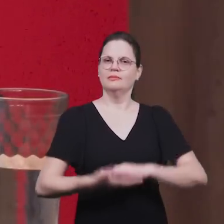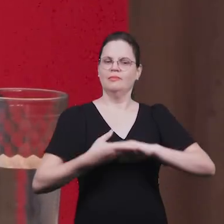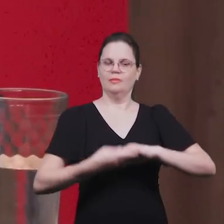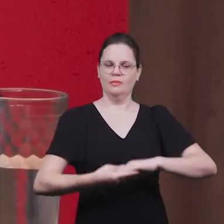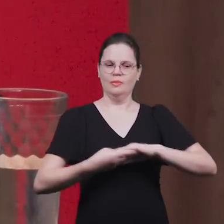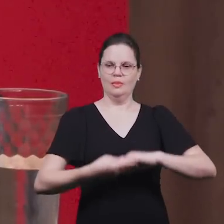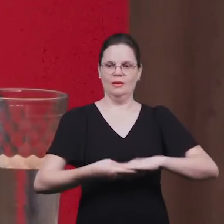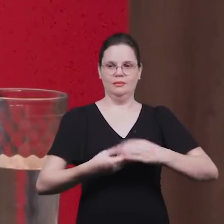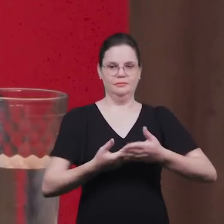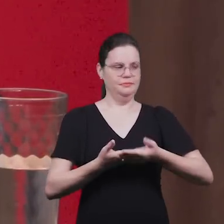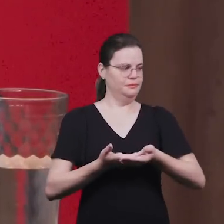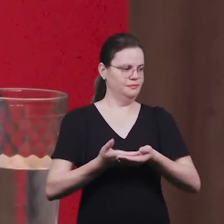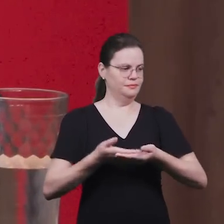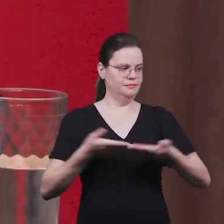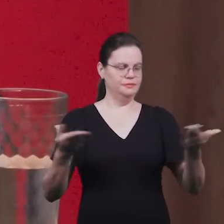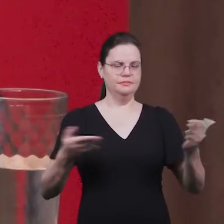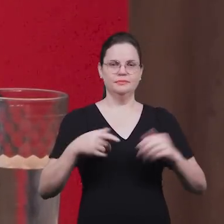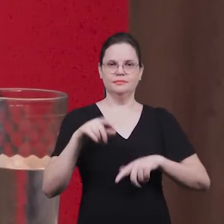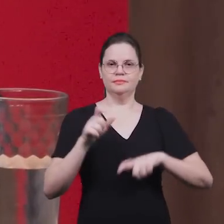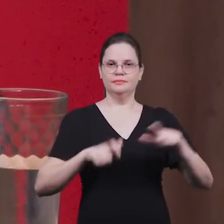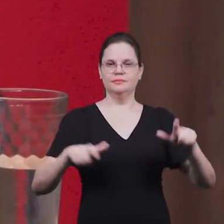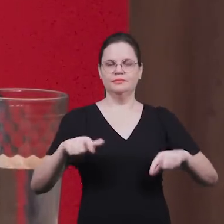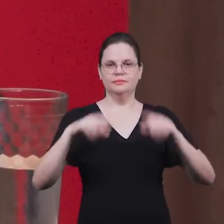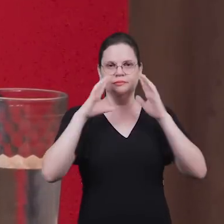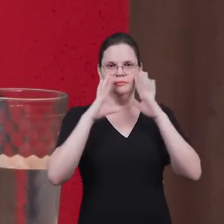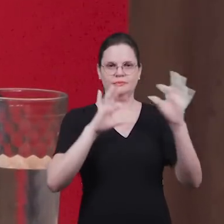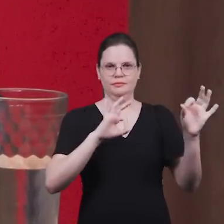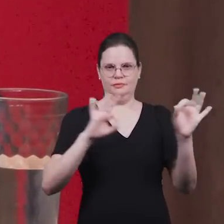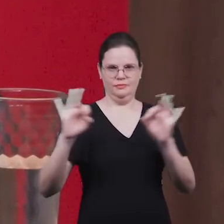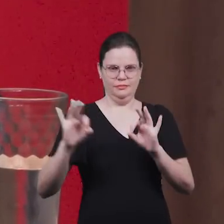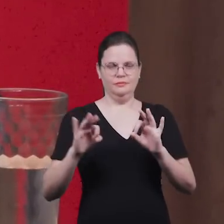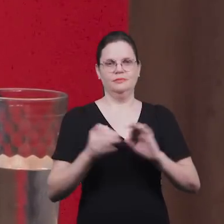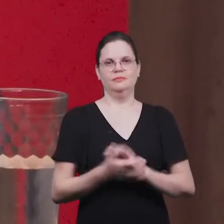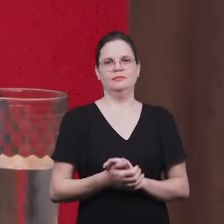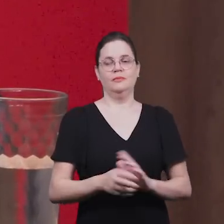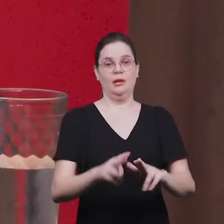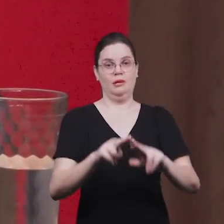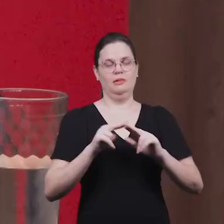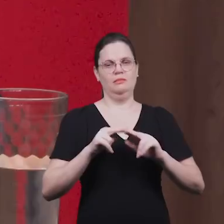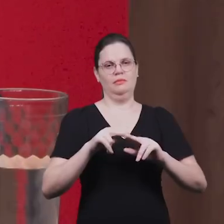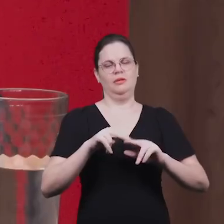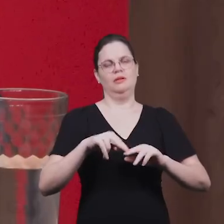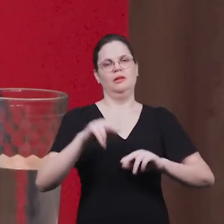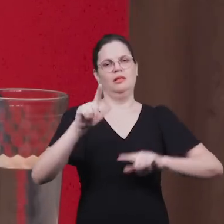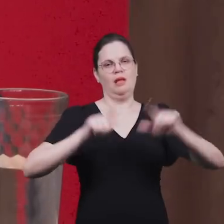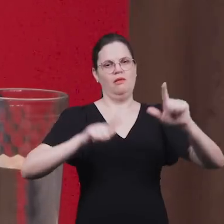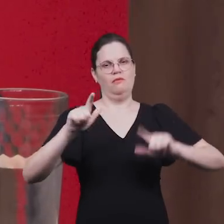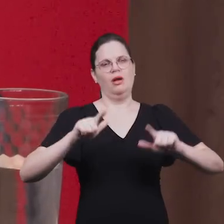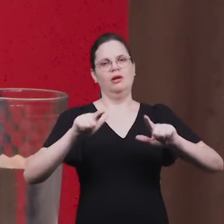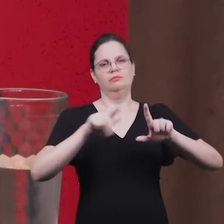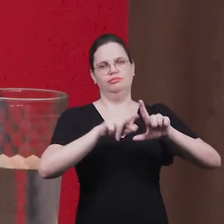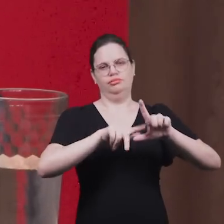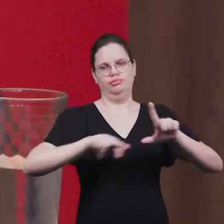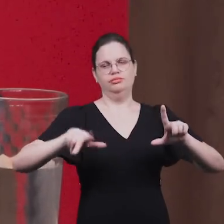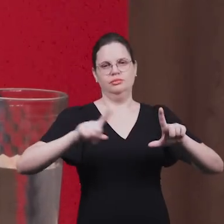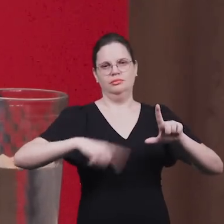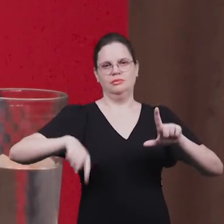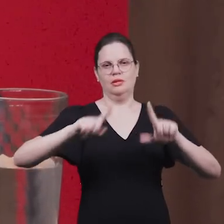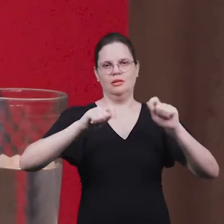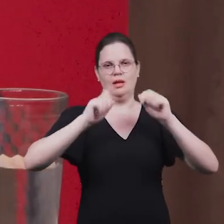Eu quero saudar a todos os nossos irmãos, aqueles que nos assistem pelos nossos canais de televisão,